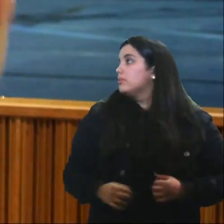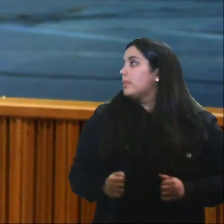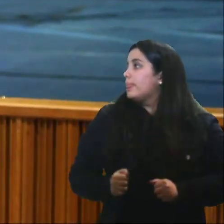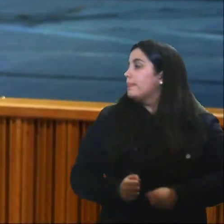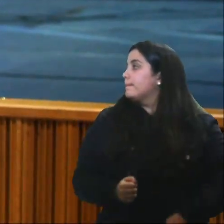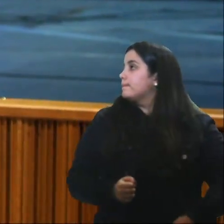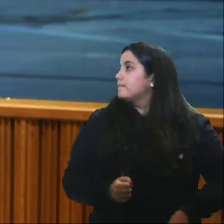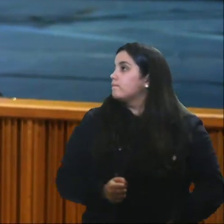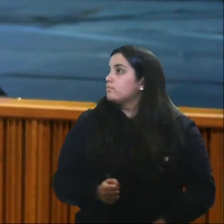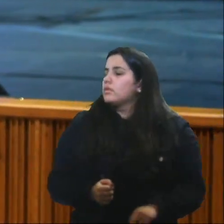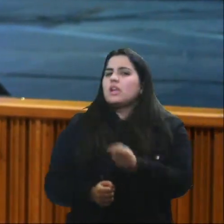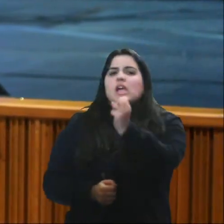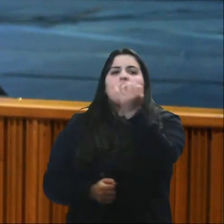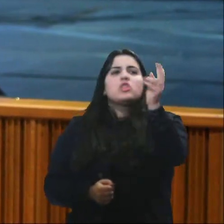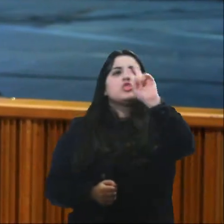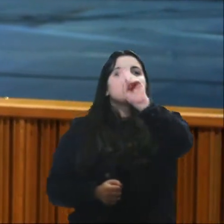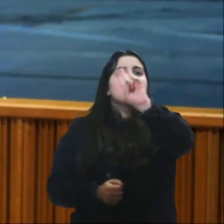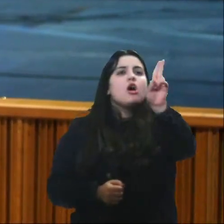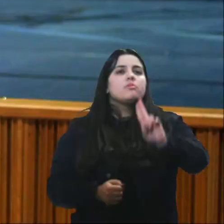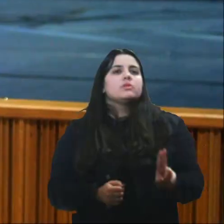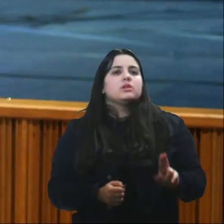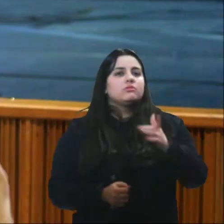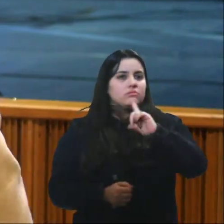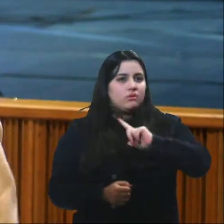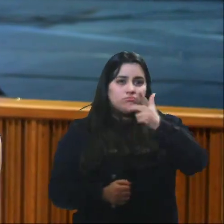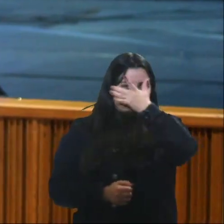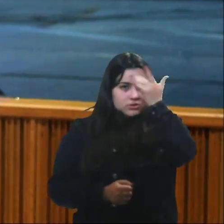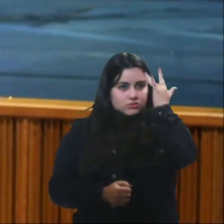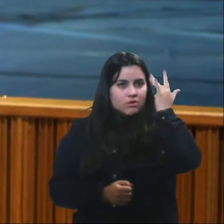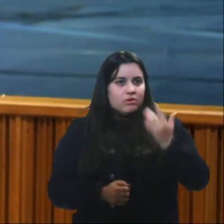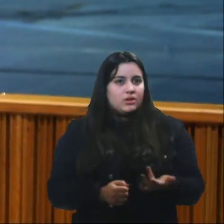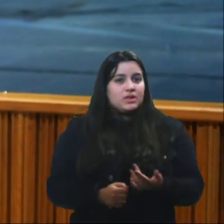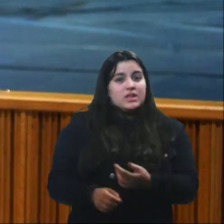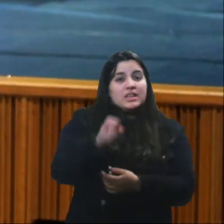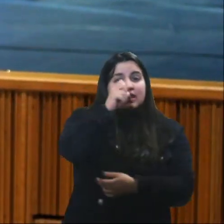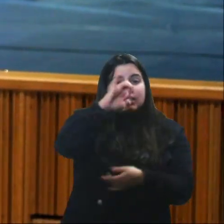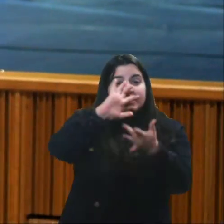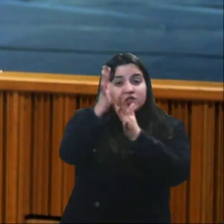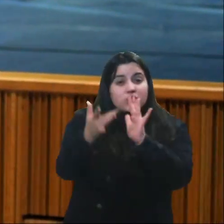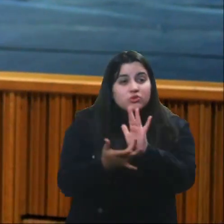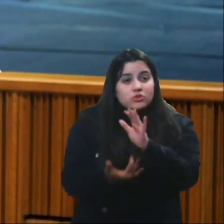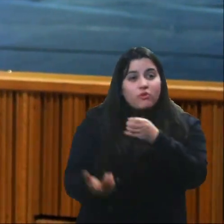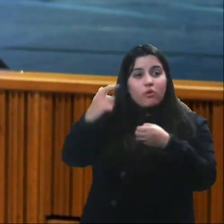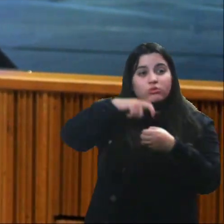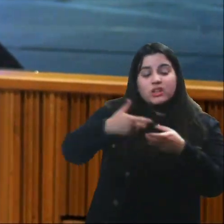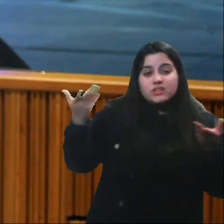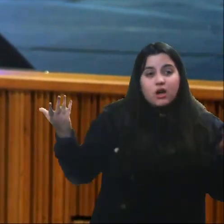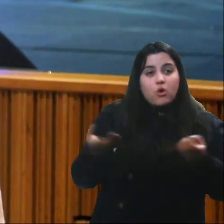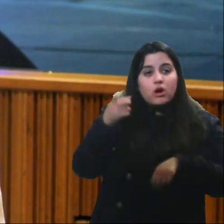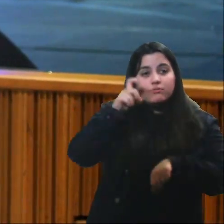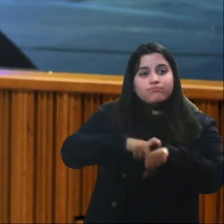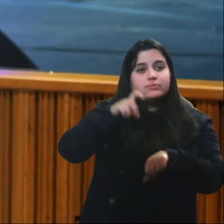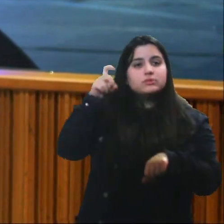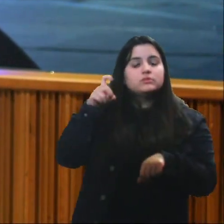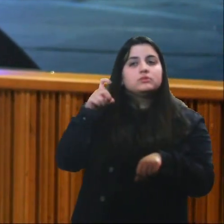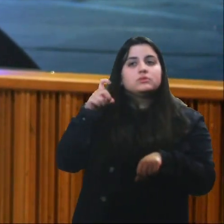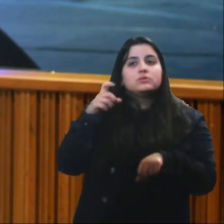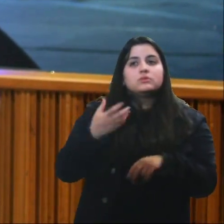Quantos nomes não tem ali de pessoas que, se Jesus voltasse agora,